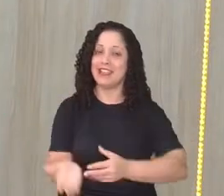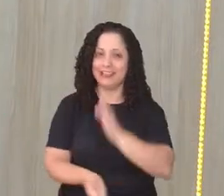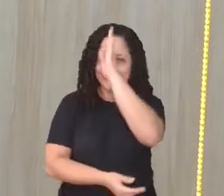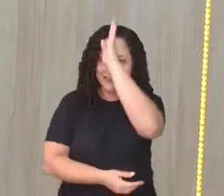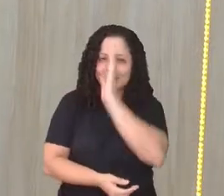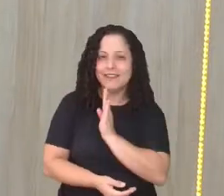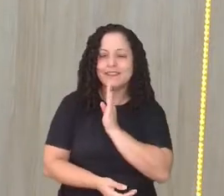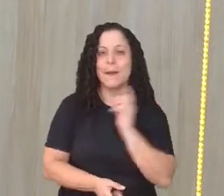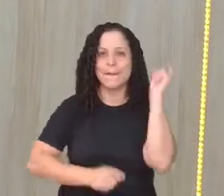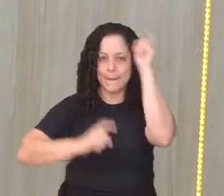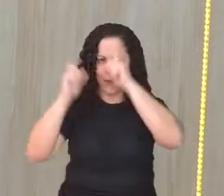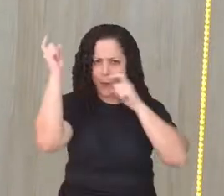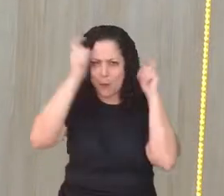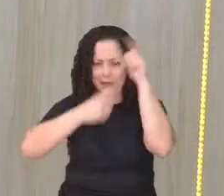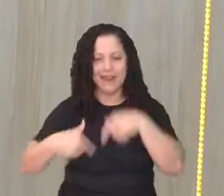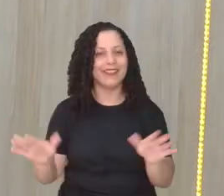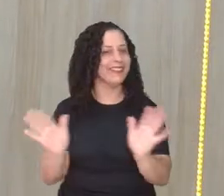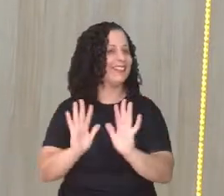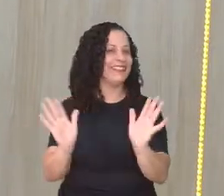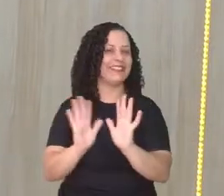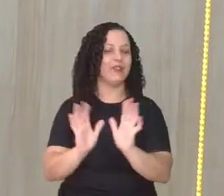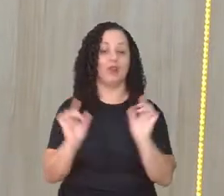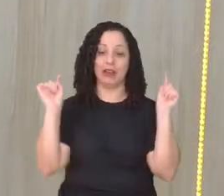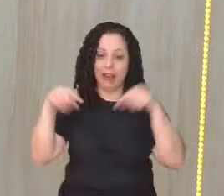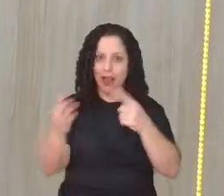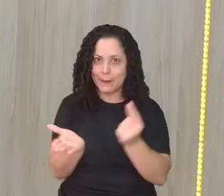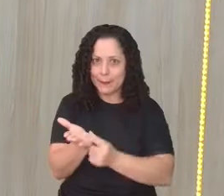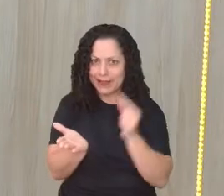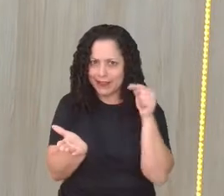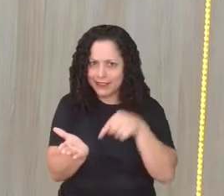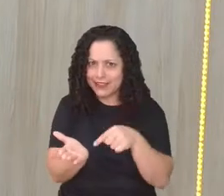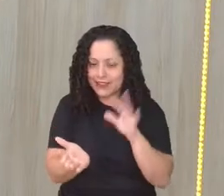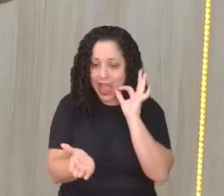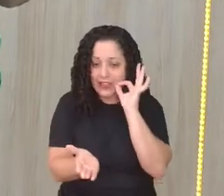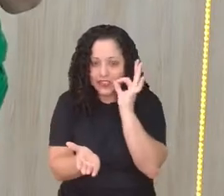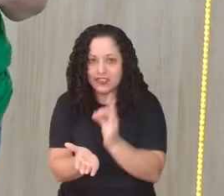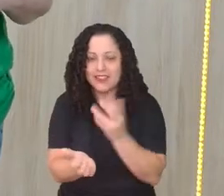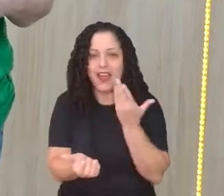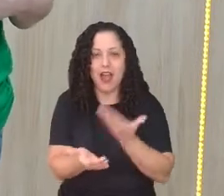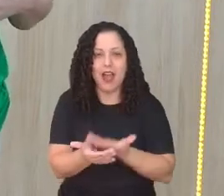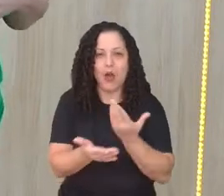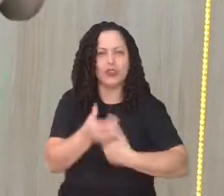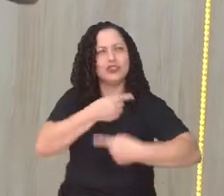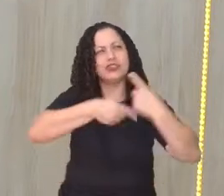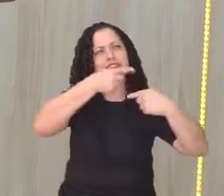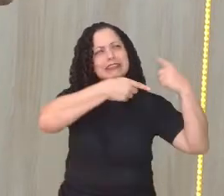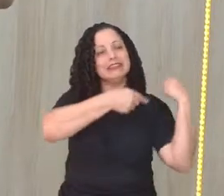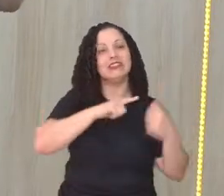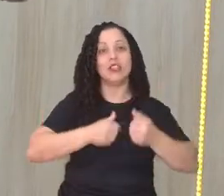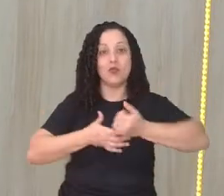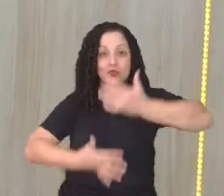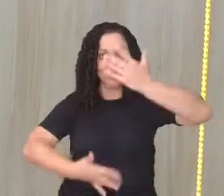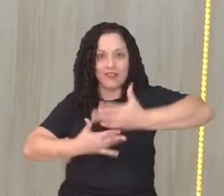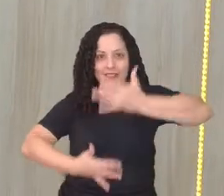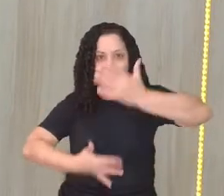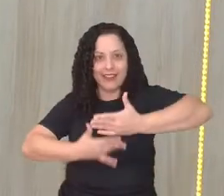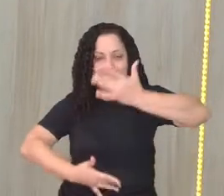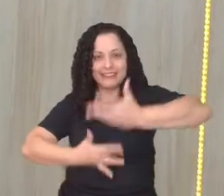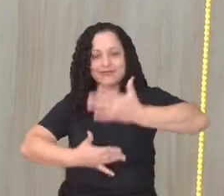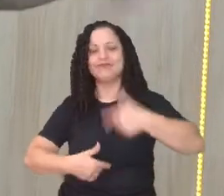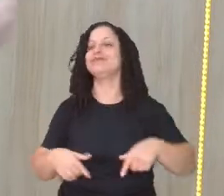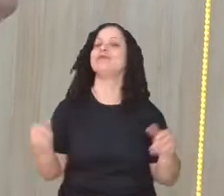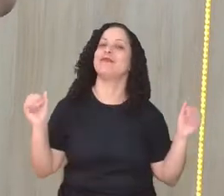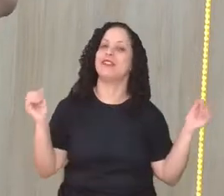se preocupar. E lá vocês podem assistir às aulas anteriores, vocês têm o chat. Não é